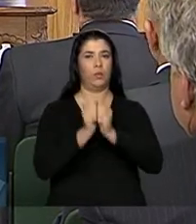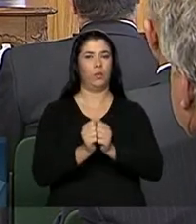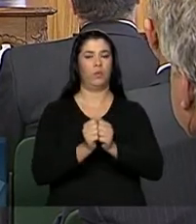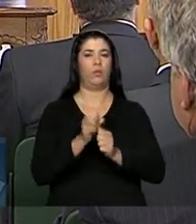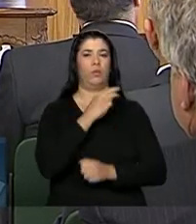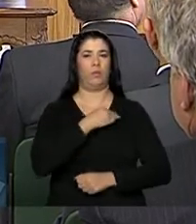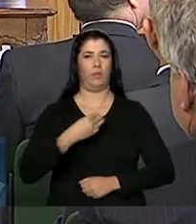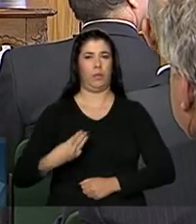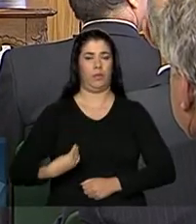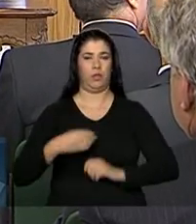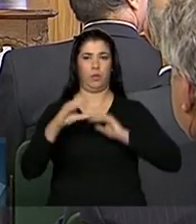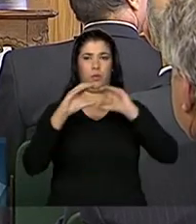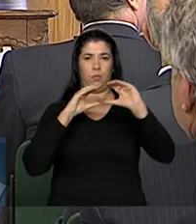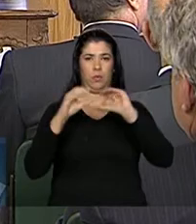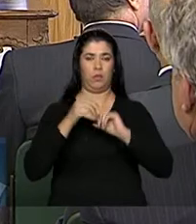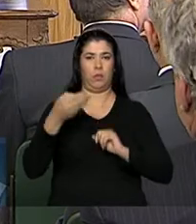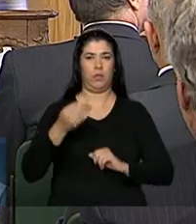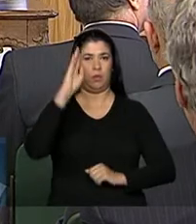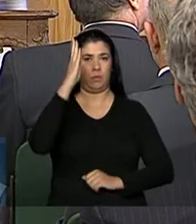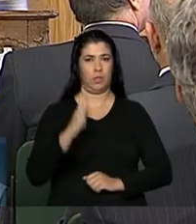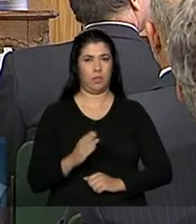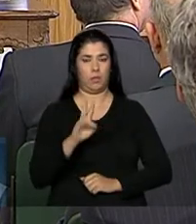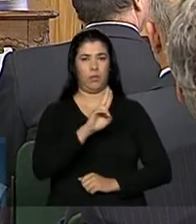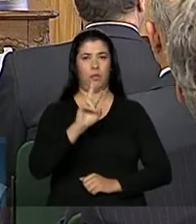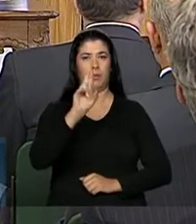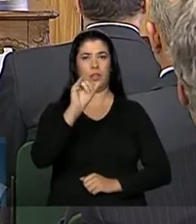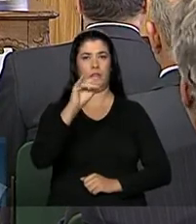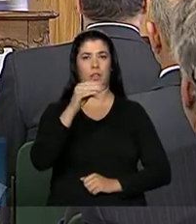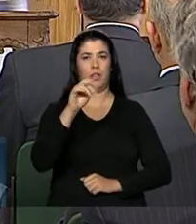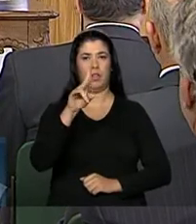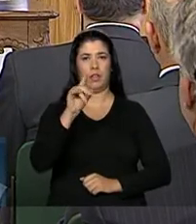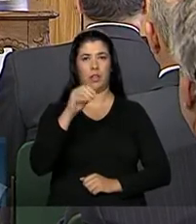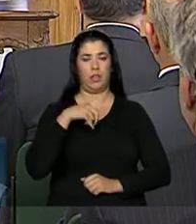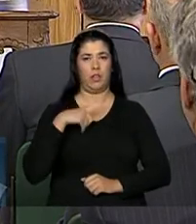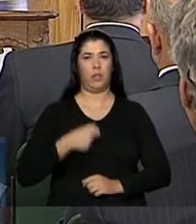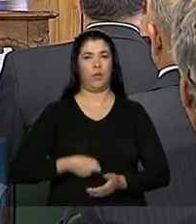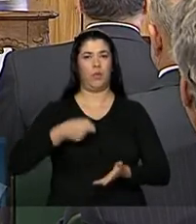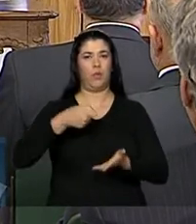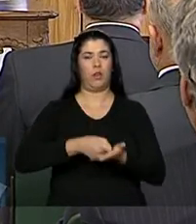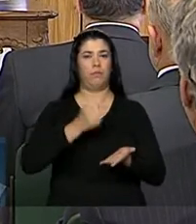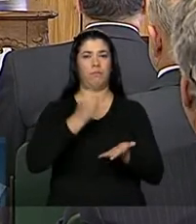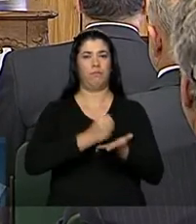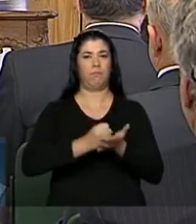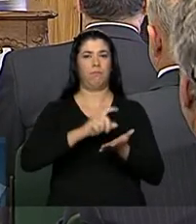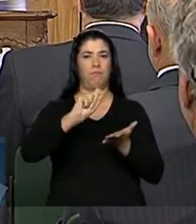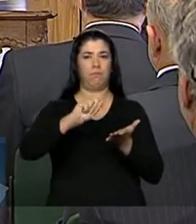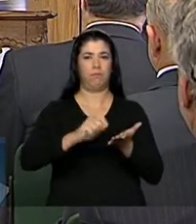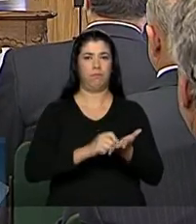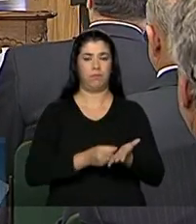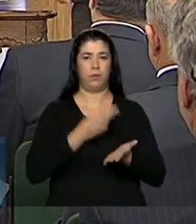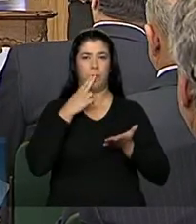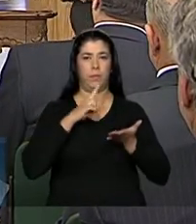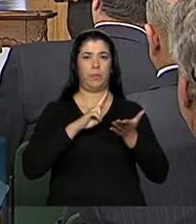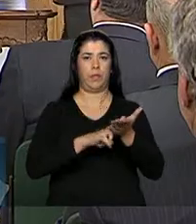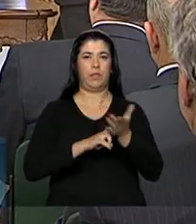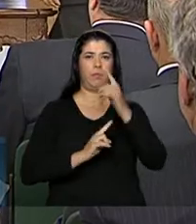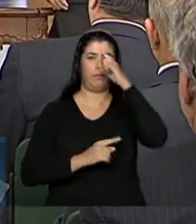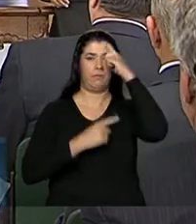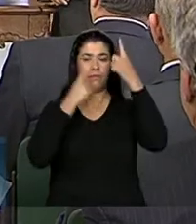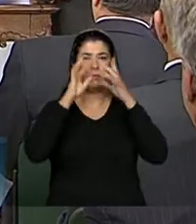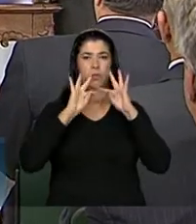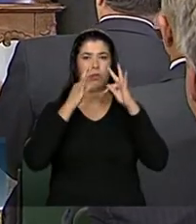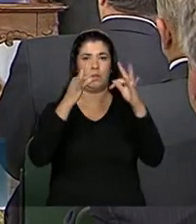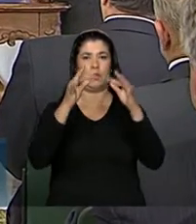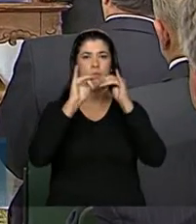das Comunicações do Brasil, Ricardo Bersuini, firmam carta de intenções sobre tecnologias da informação e